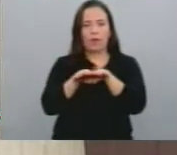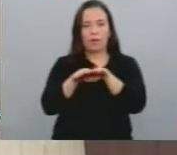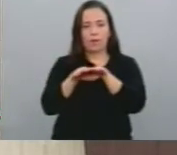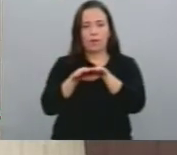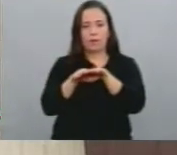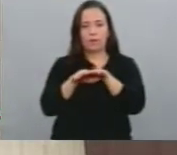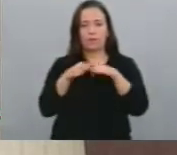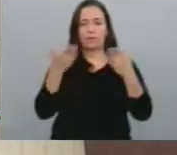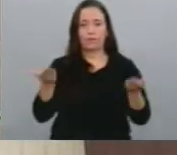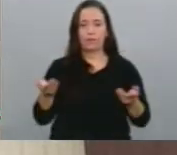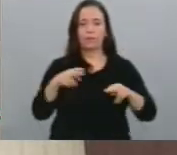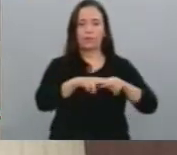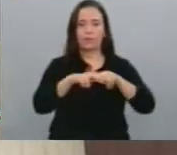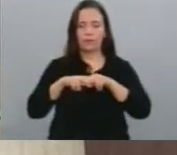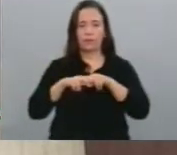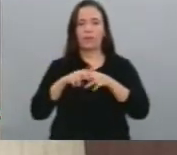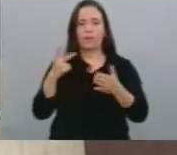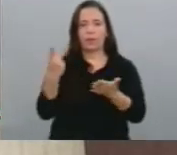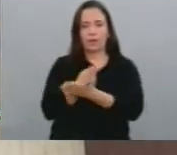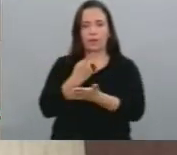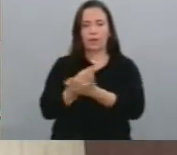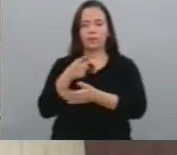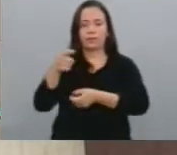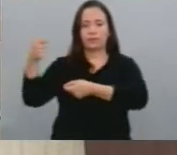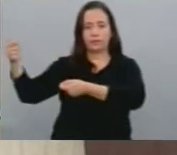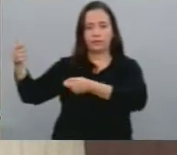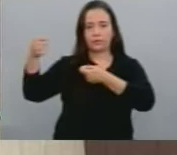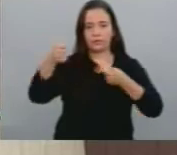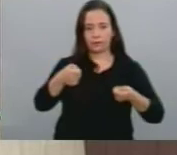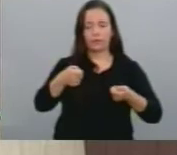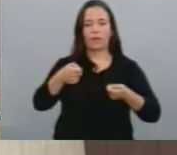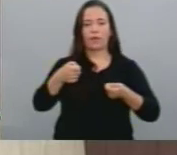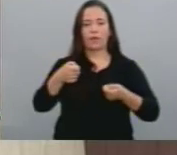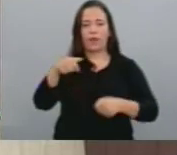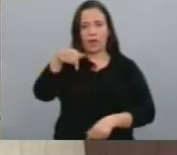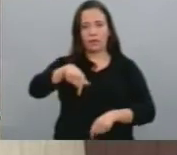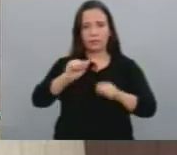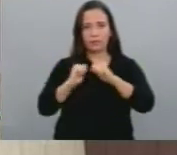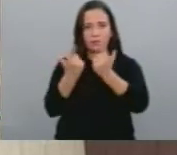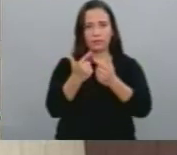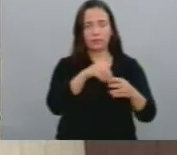isentar essas duas mensagens de isenção que Camilo Santana trouxe para cá. Muito obrigado.